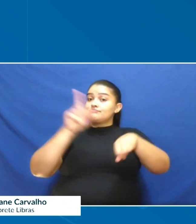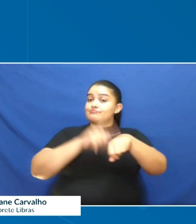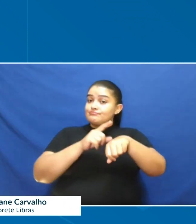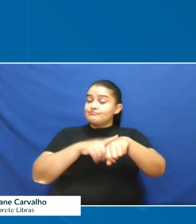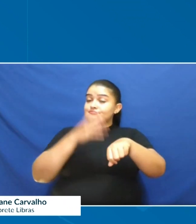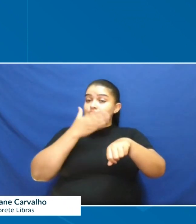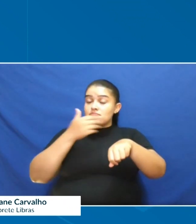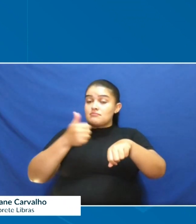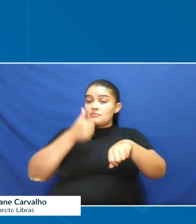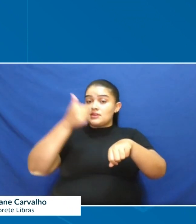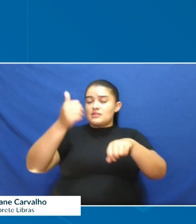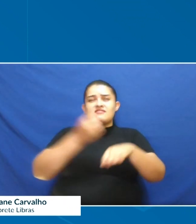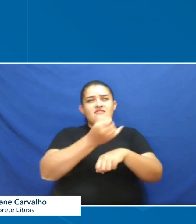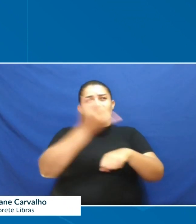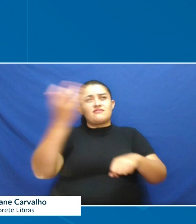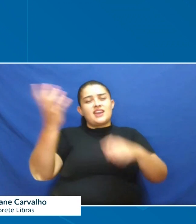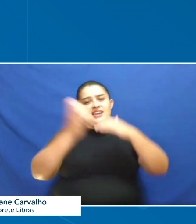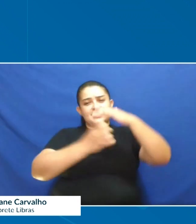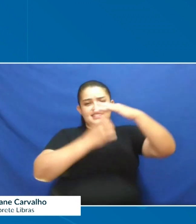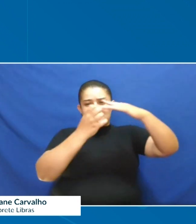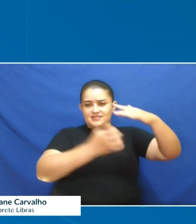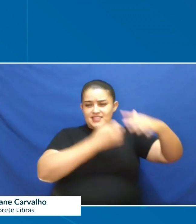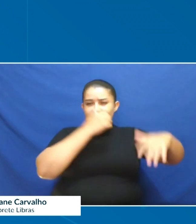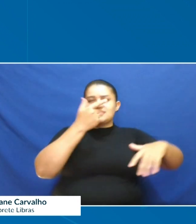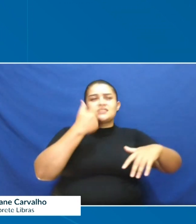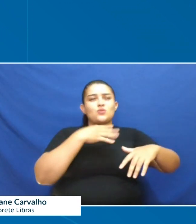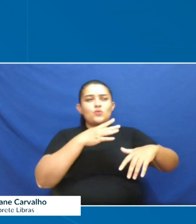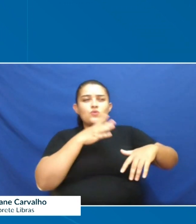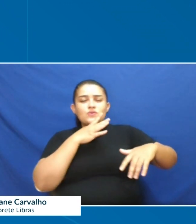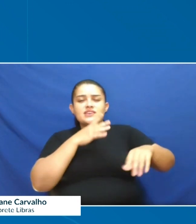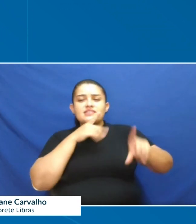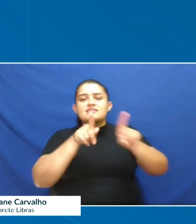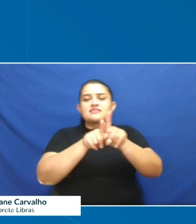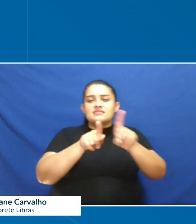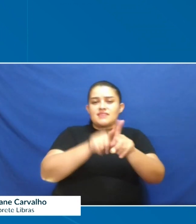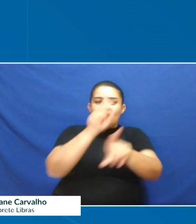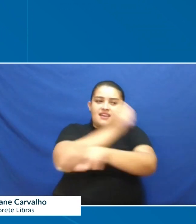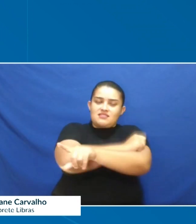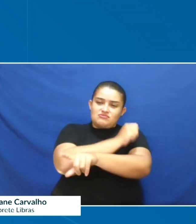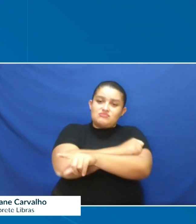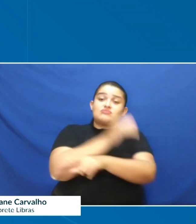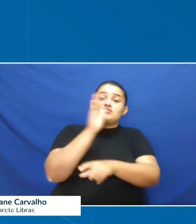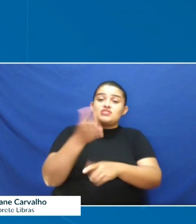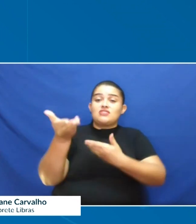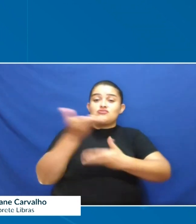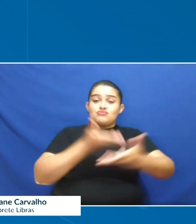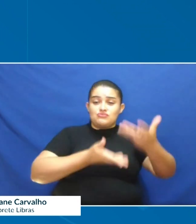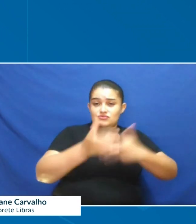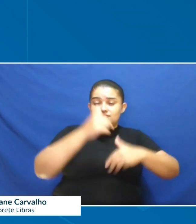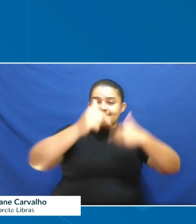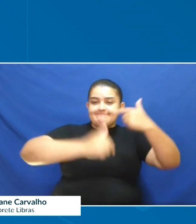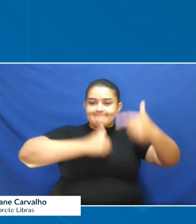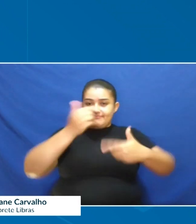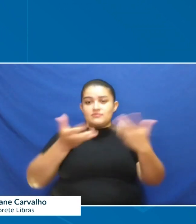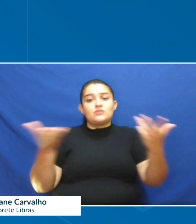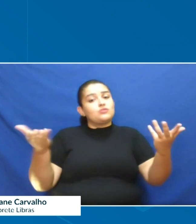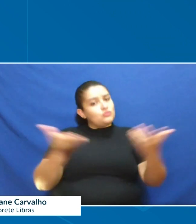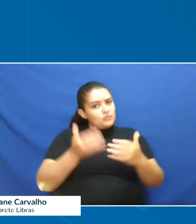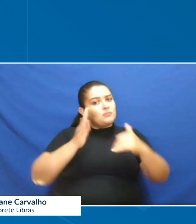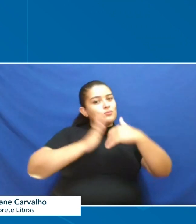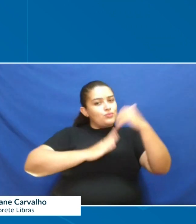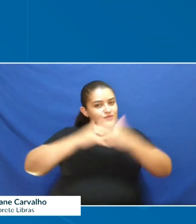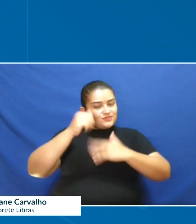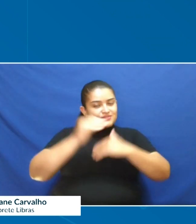que eu conheço, que eu tenho alunos que já trabalharam comigo e que hoje são engenheiros de produção em